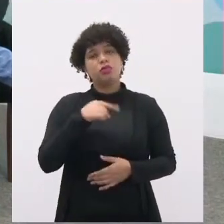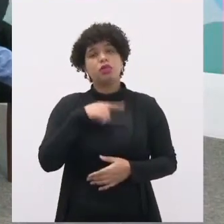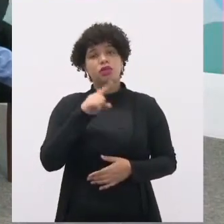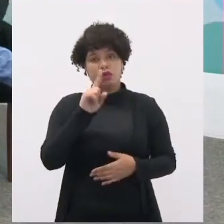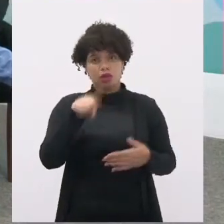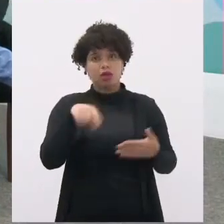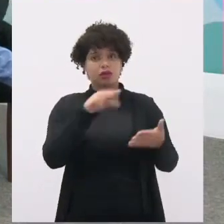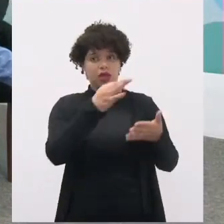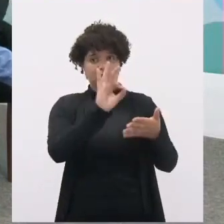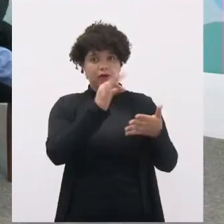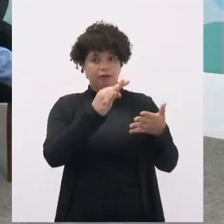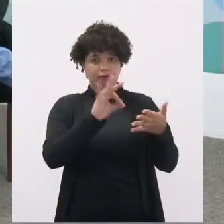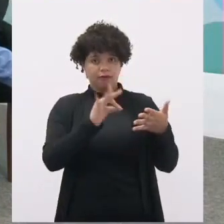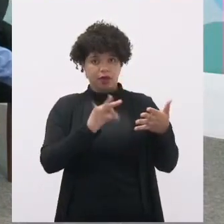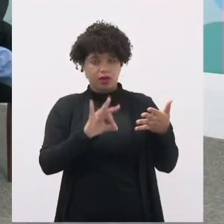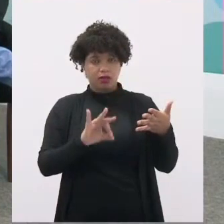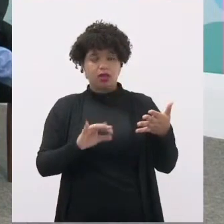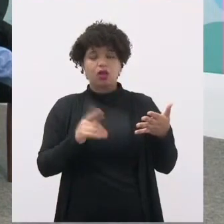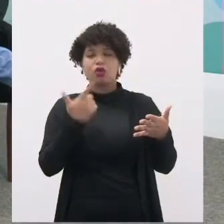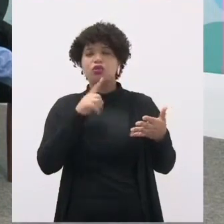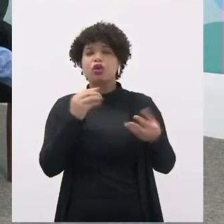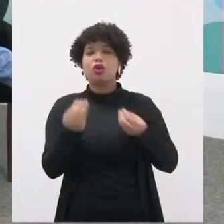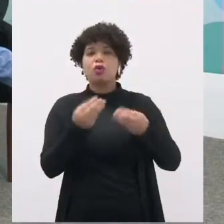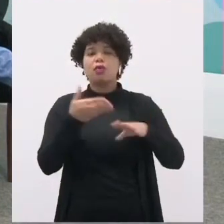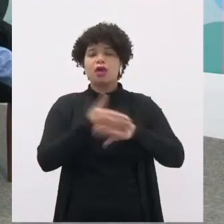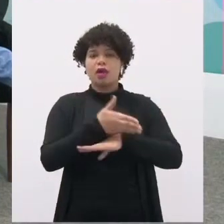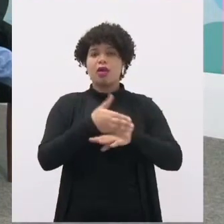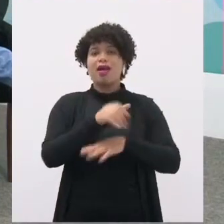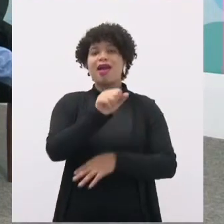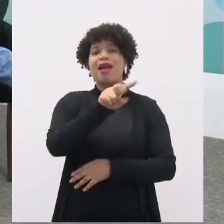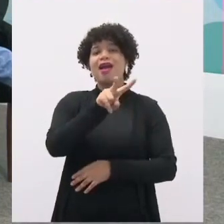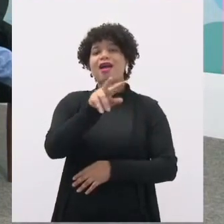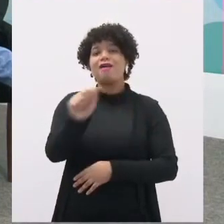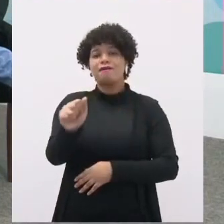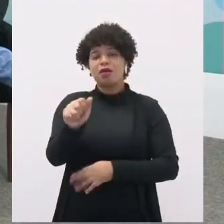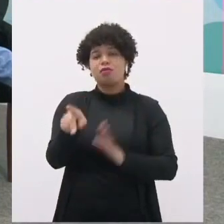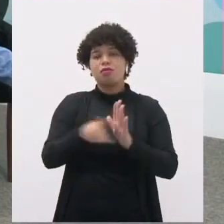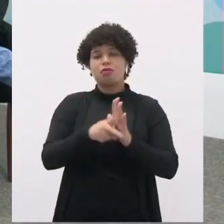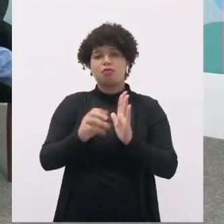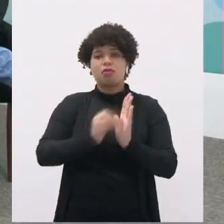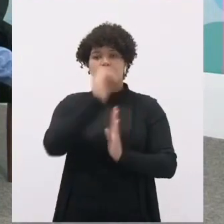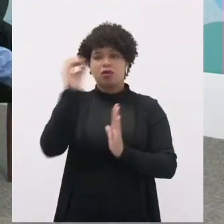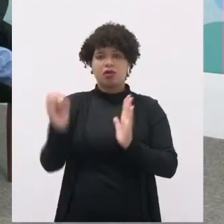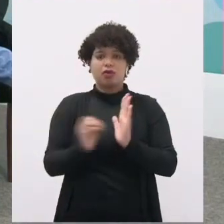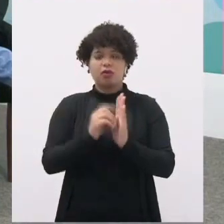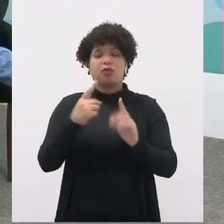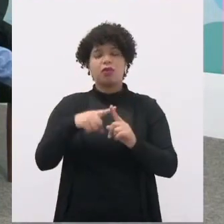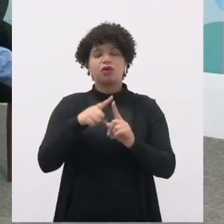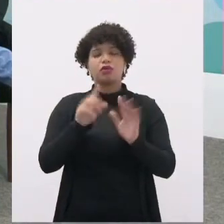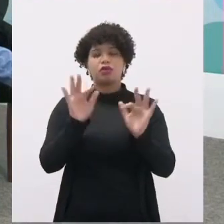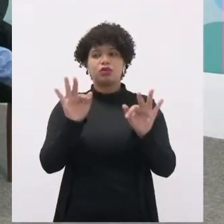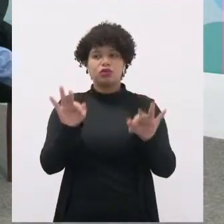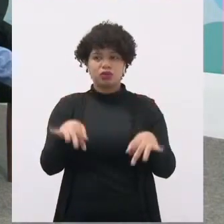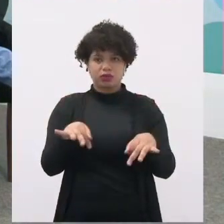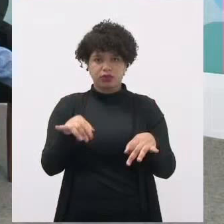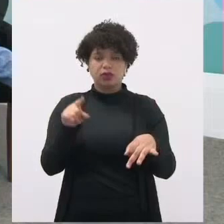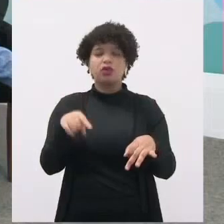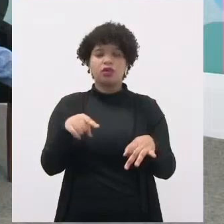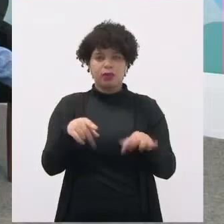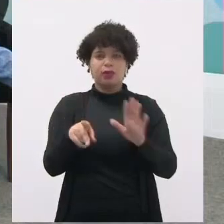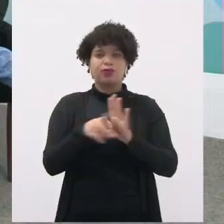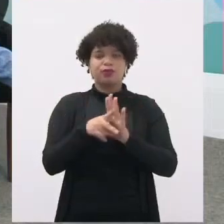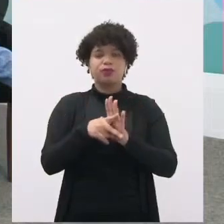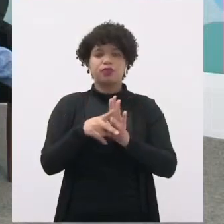validadas acessando o AVA EFAP, porque ao final das transmissões que nós vamos fazer aqui, através do Centro